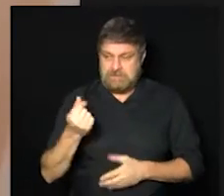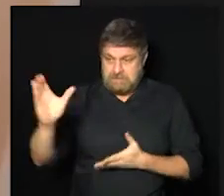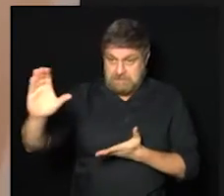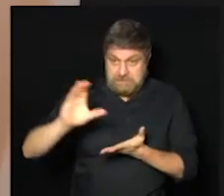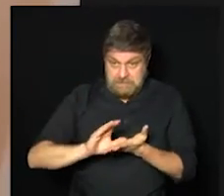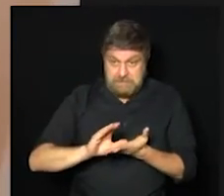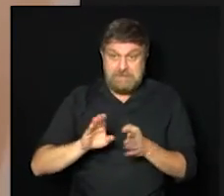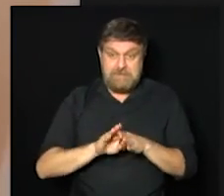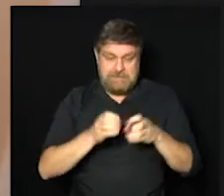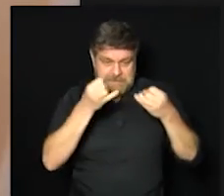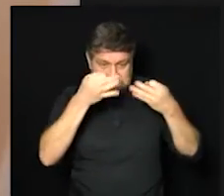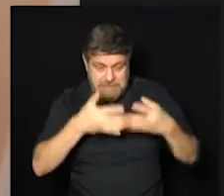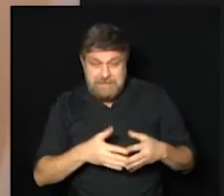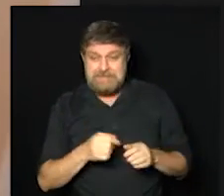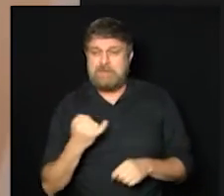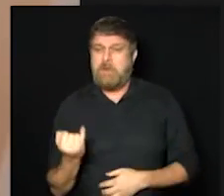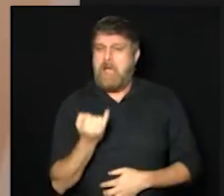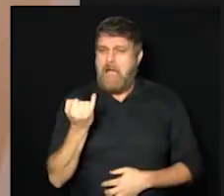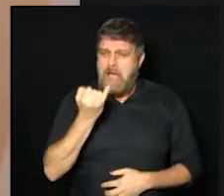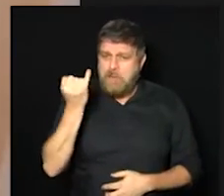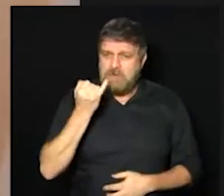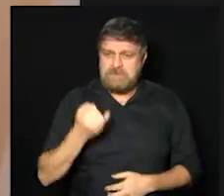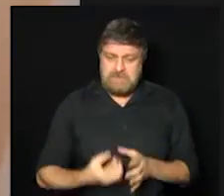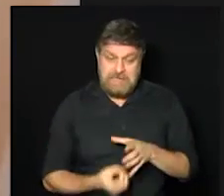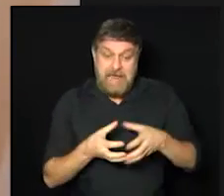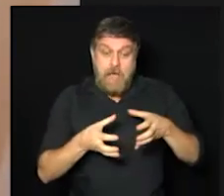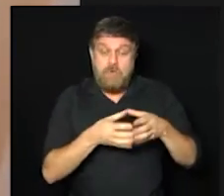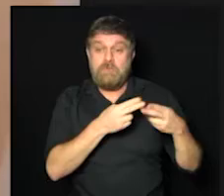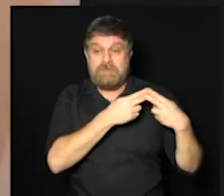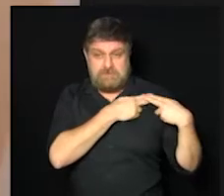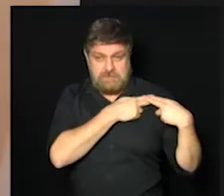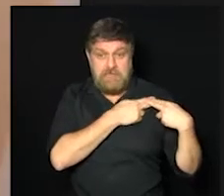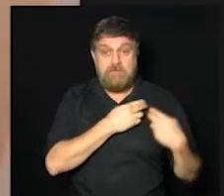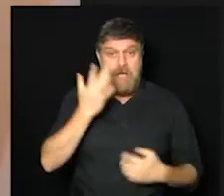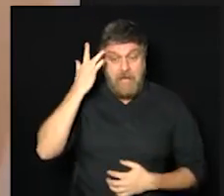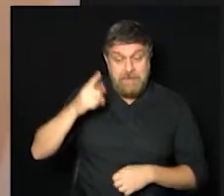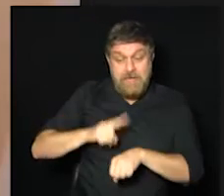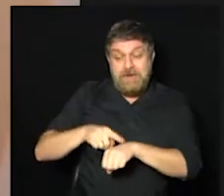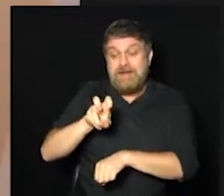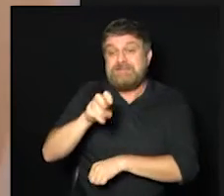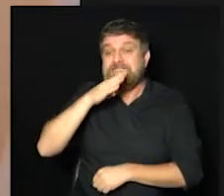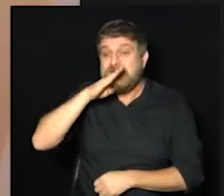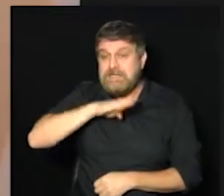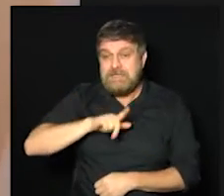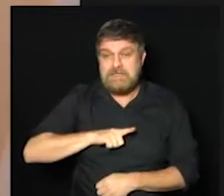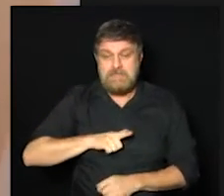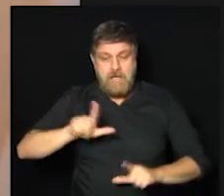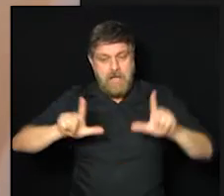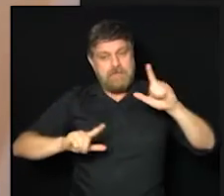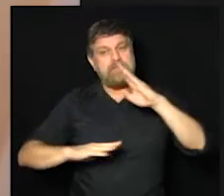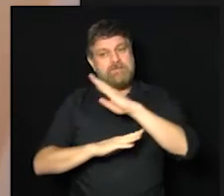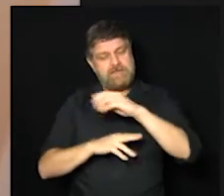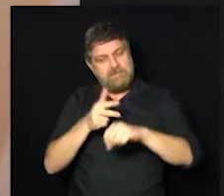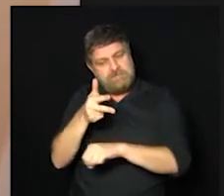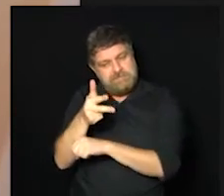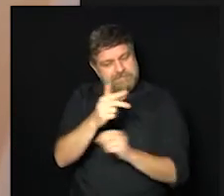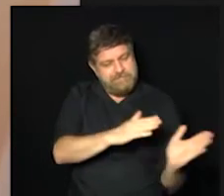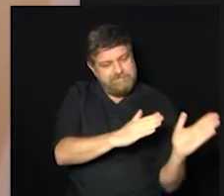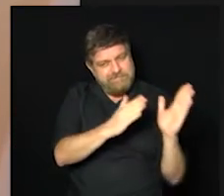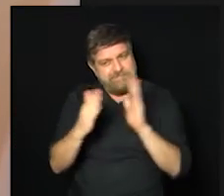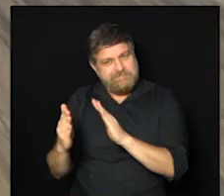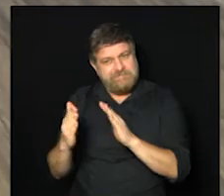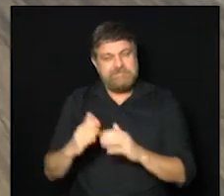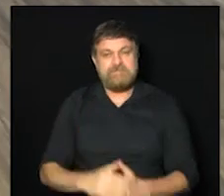a justificativa da importância desse comitê amanhã, a partir de 17h, com transmissão ao vivo aqui pela TV Câmara